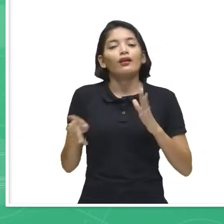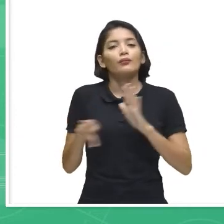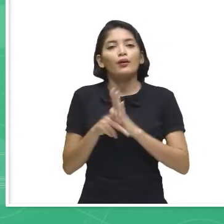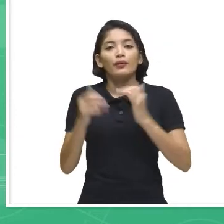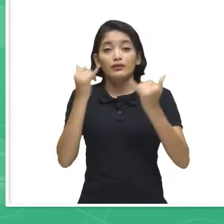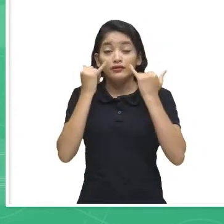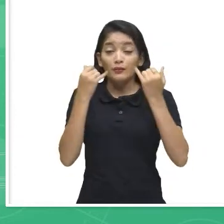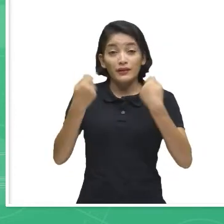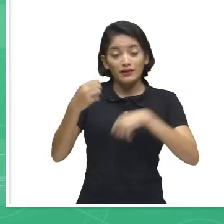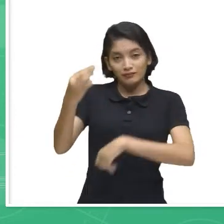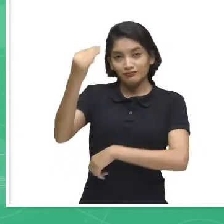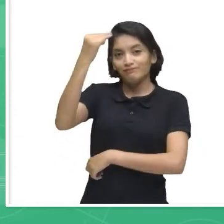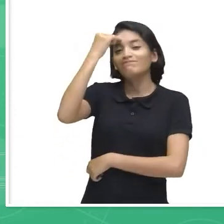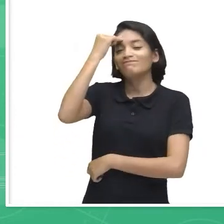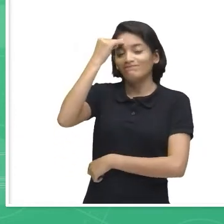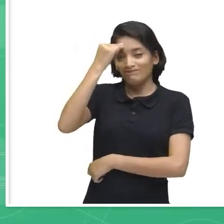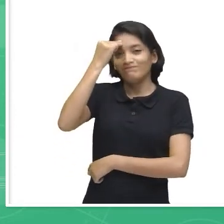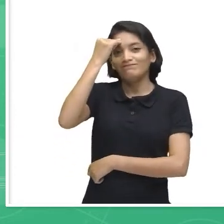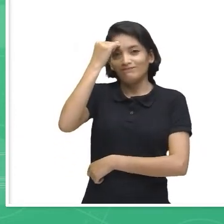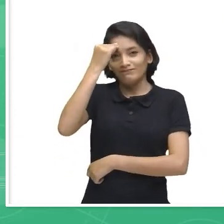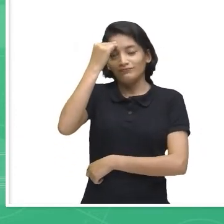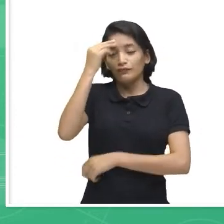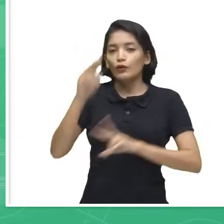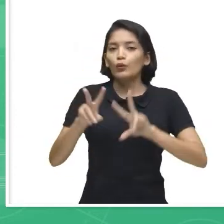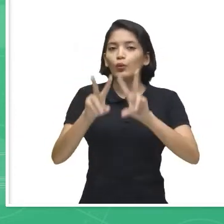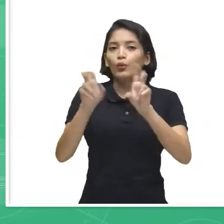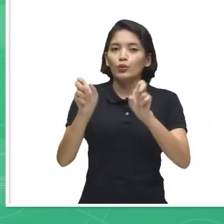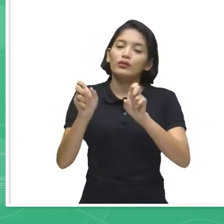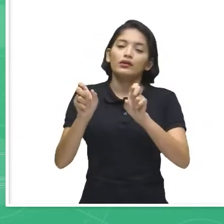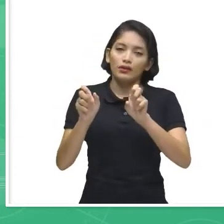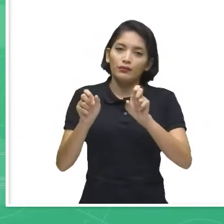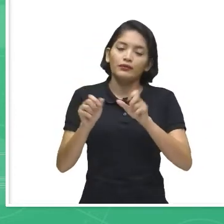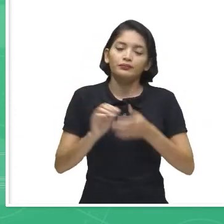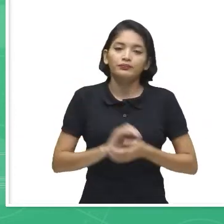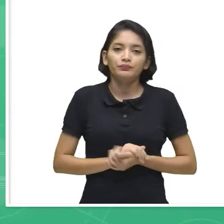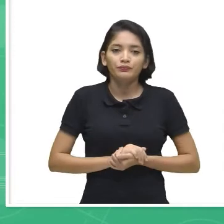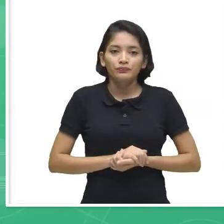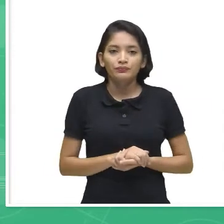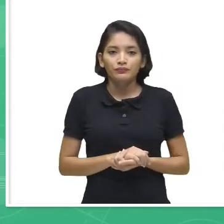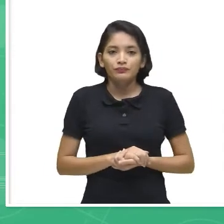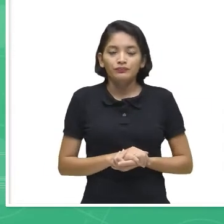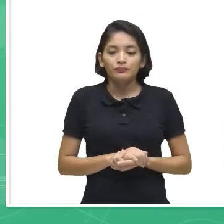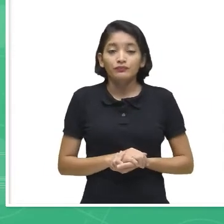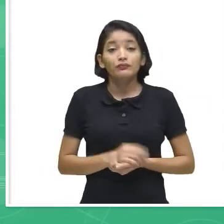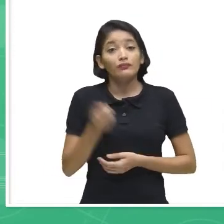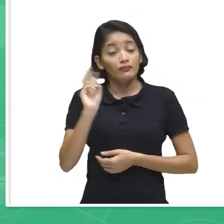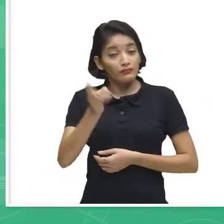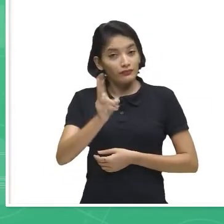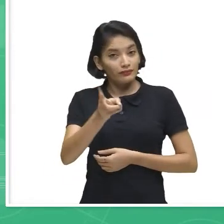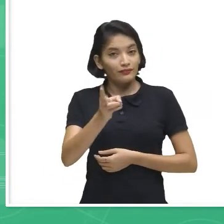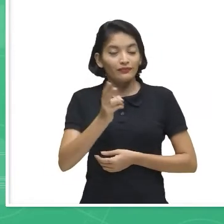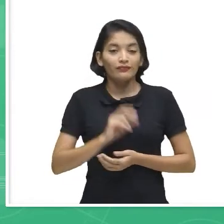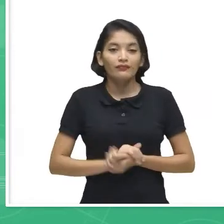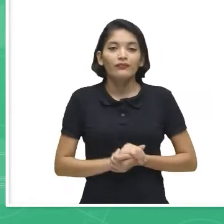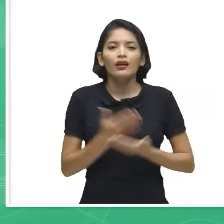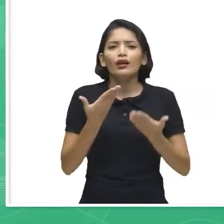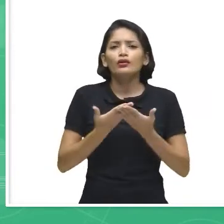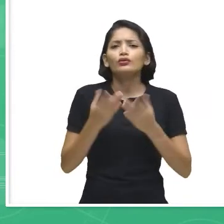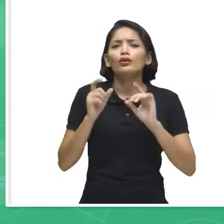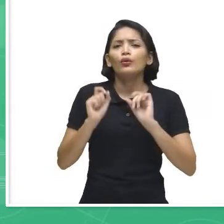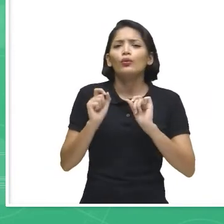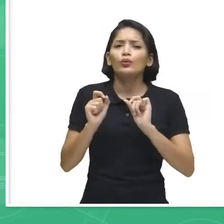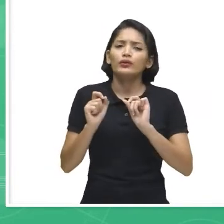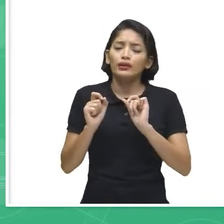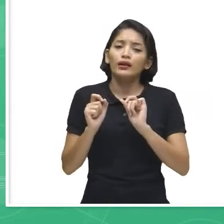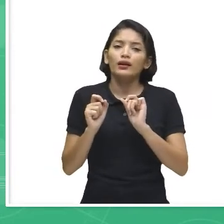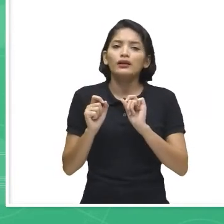que tem que ficar na sua mente gravado sobre superfície equipotencial. Na sequência, nós vamos estudar aí o que é o trabalho